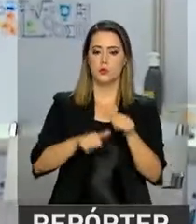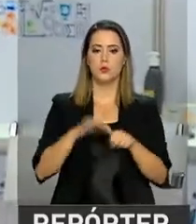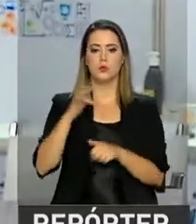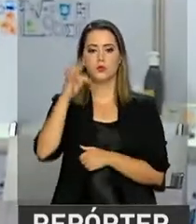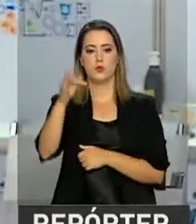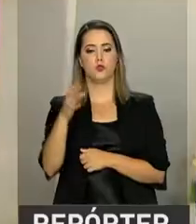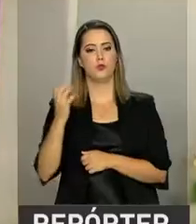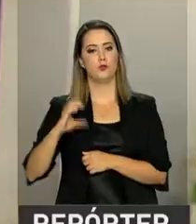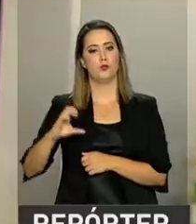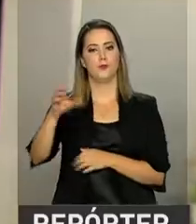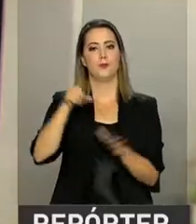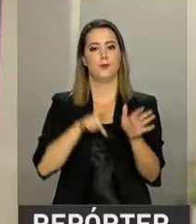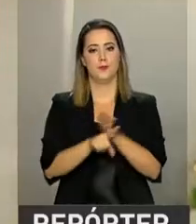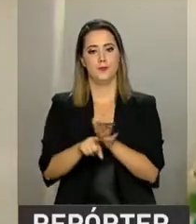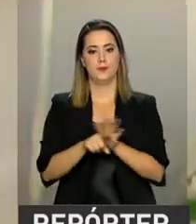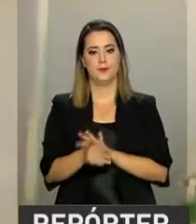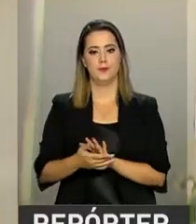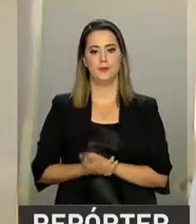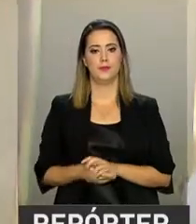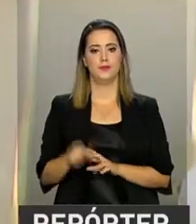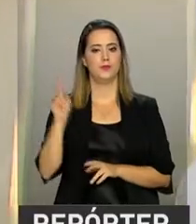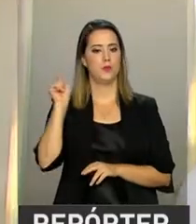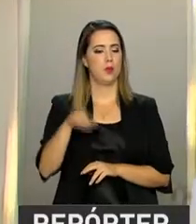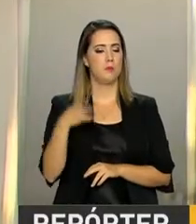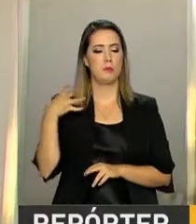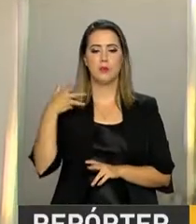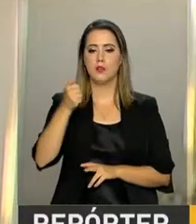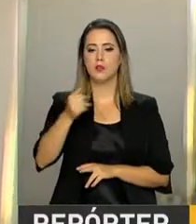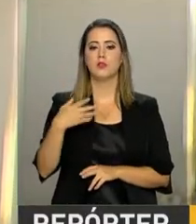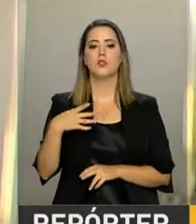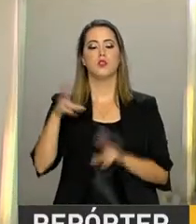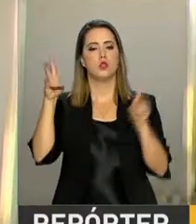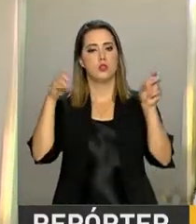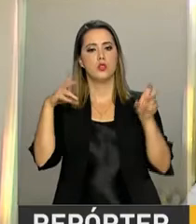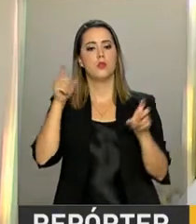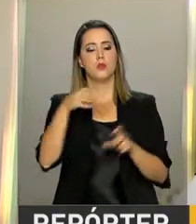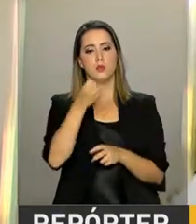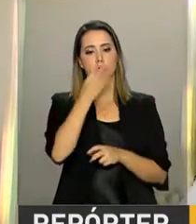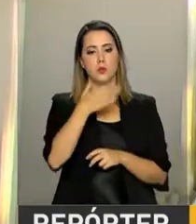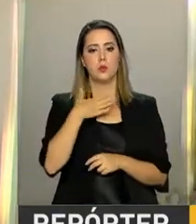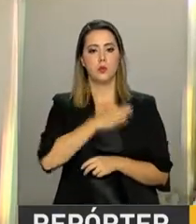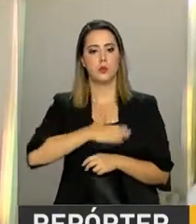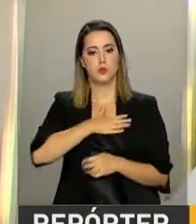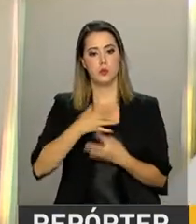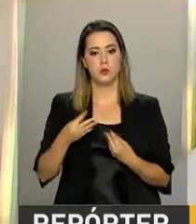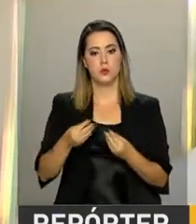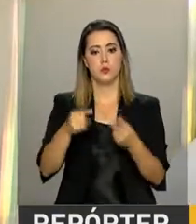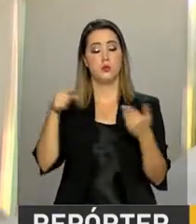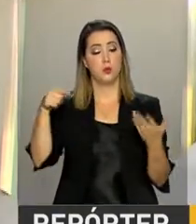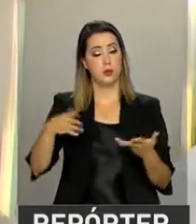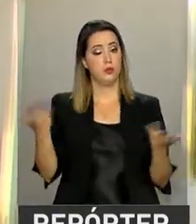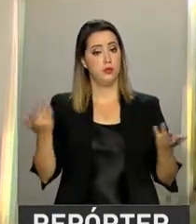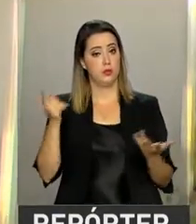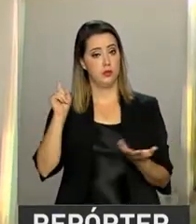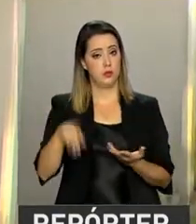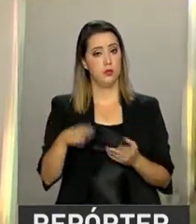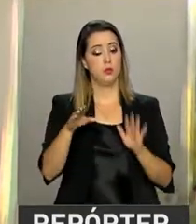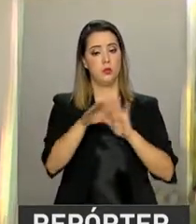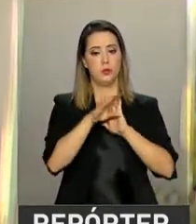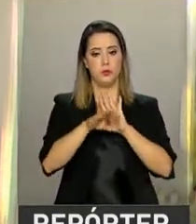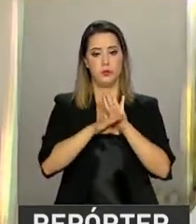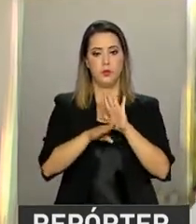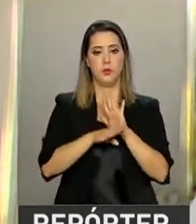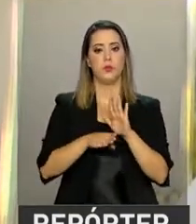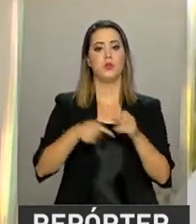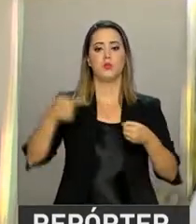cientistas só chama feira sensacional com o tempo muito agradável eu gostei muito dessa feira inclusive o projeto aqui do do